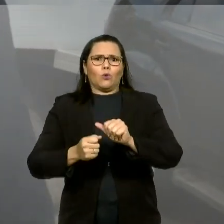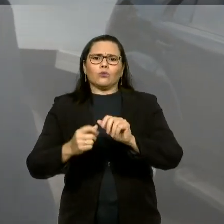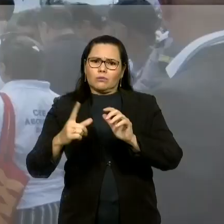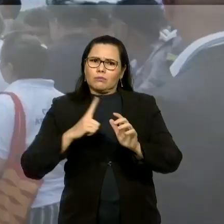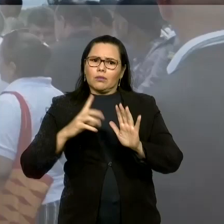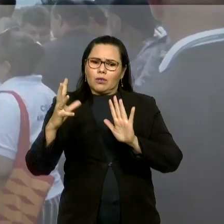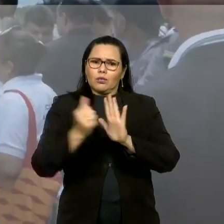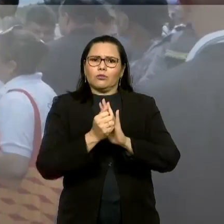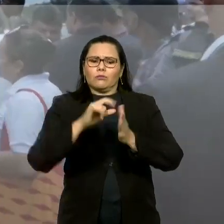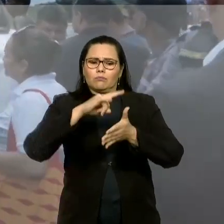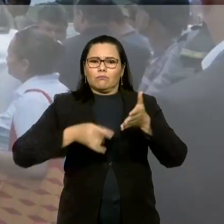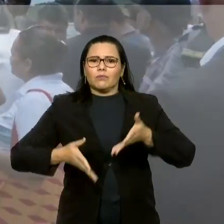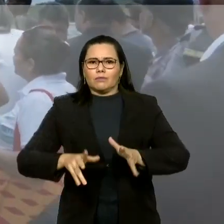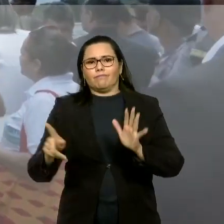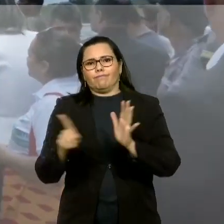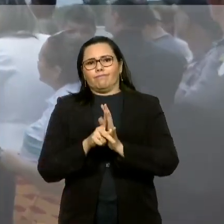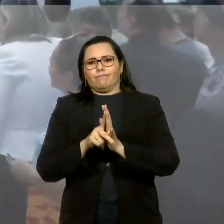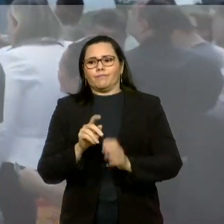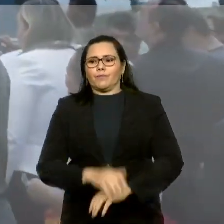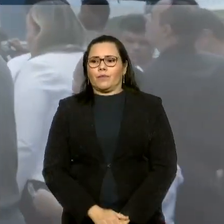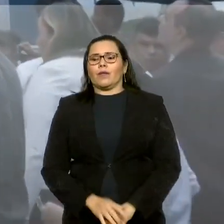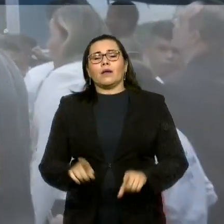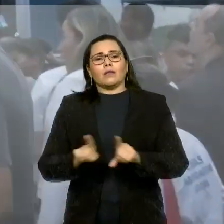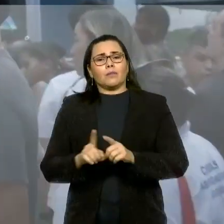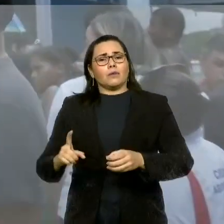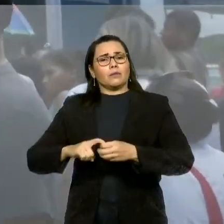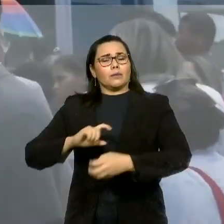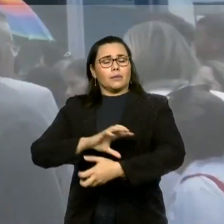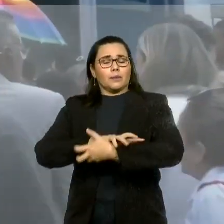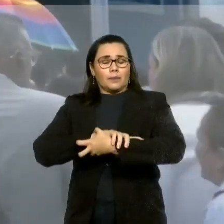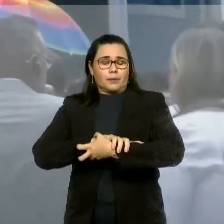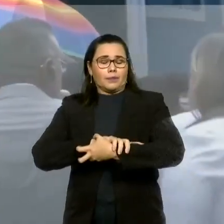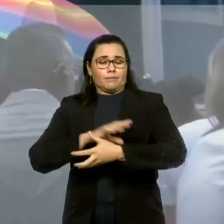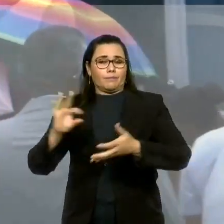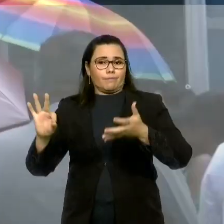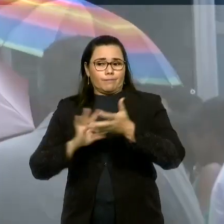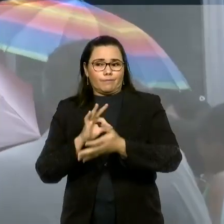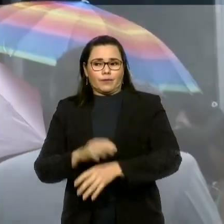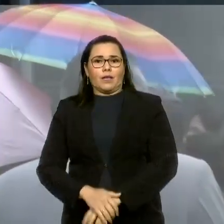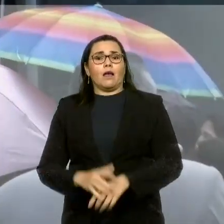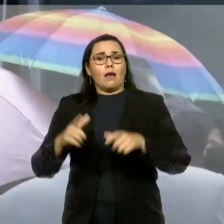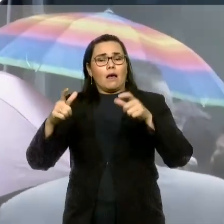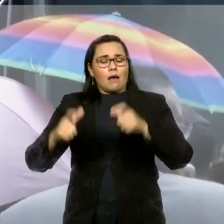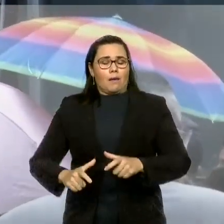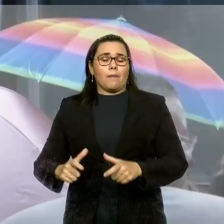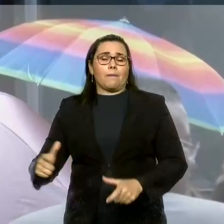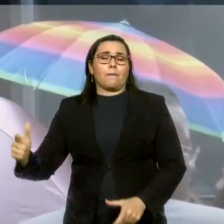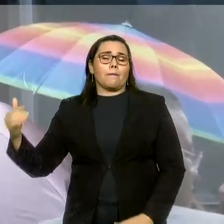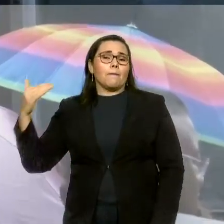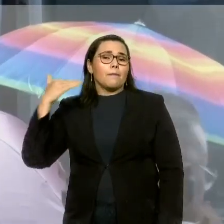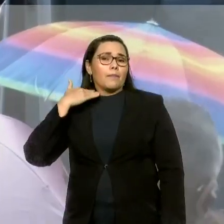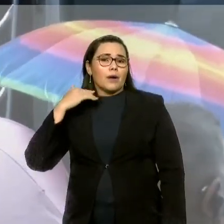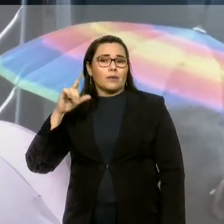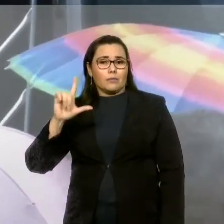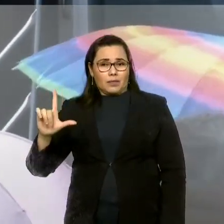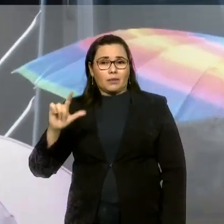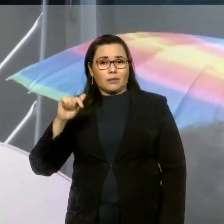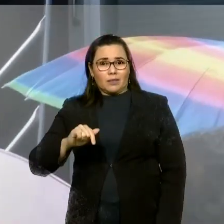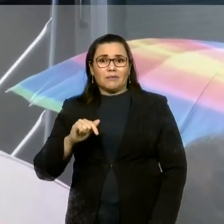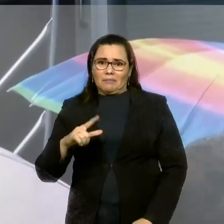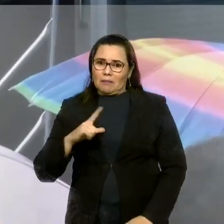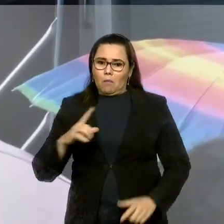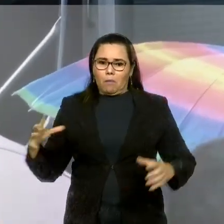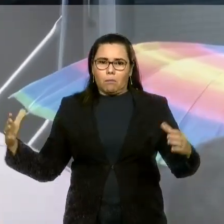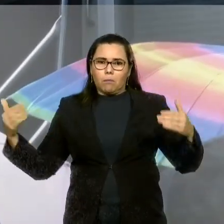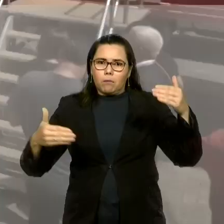registro de nascimento a assinatura do acordo de cooperação técnica aconteceu na praça negro cosm na região do bairro Liberdade um dos mais populosos de